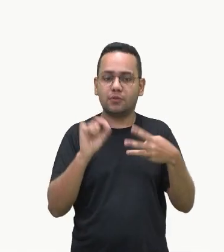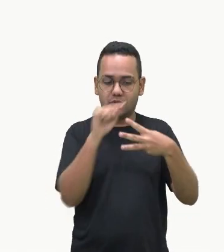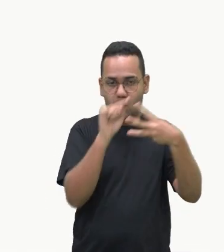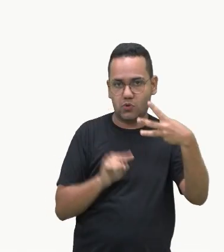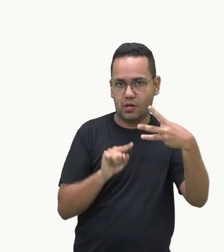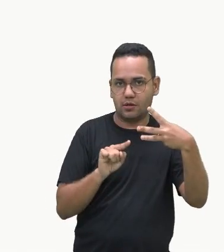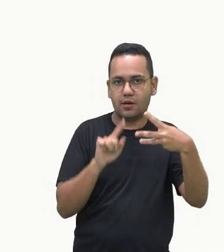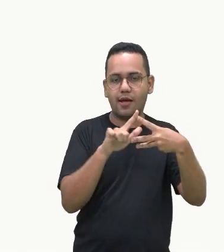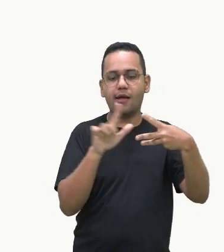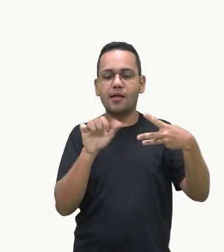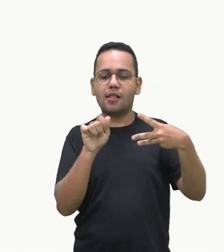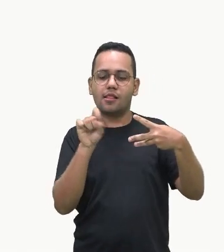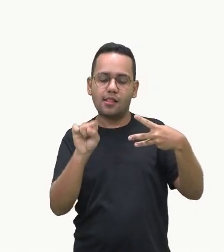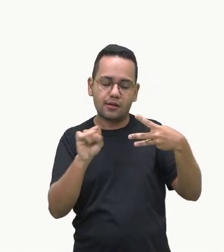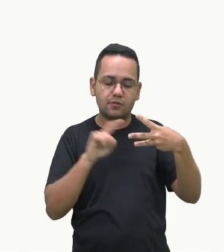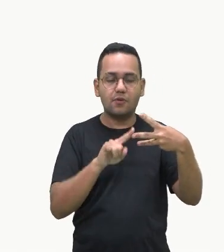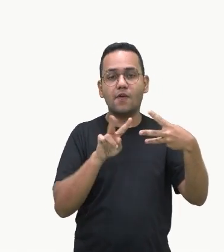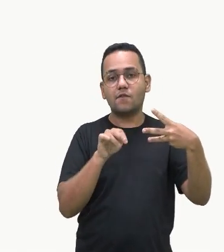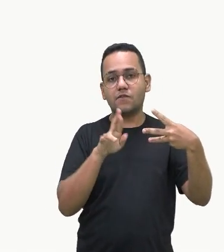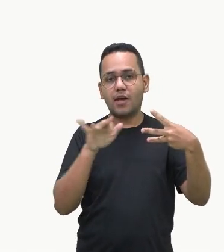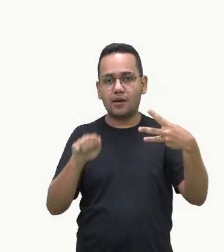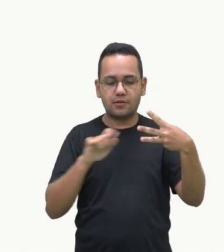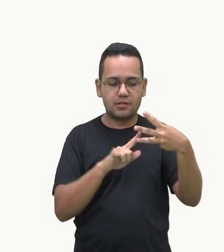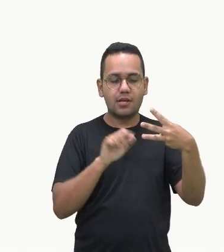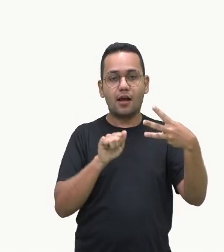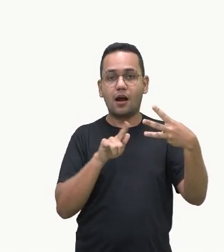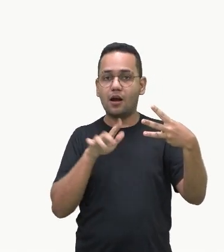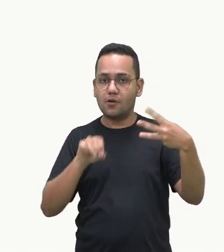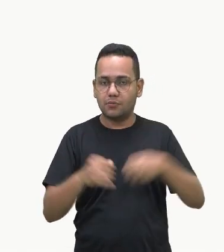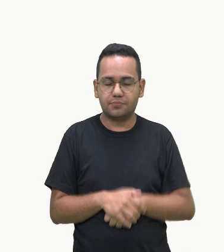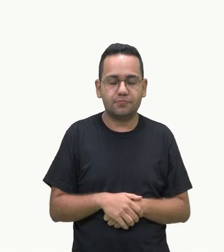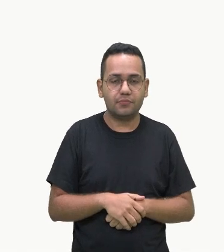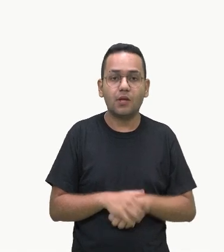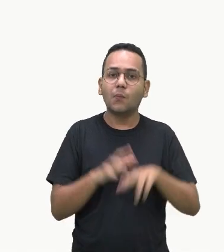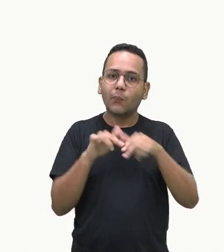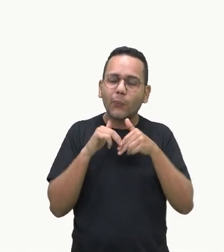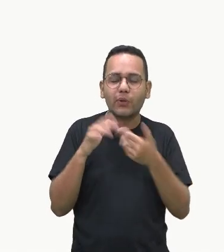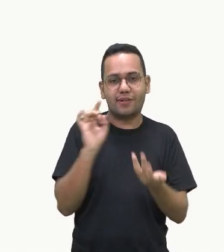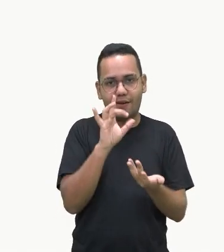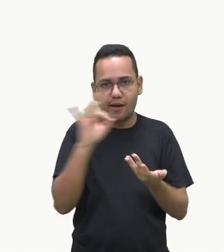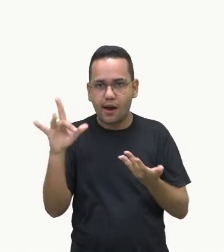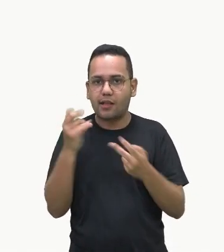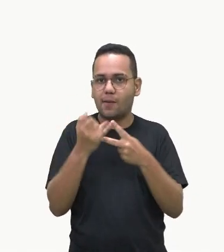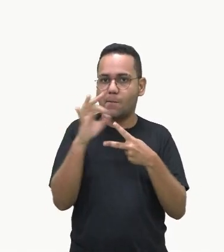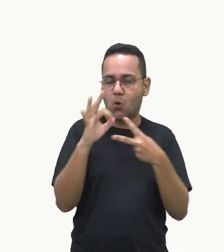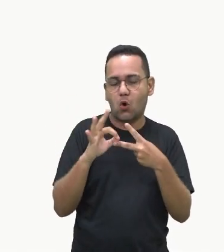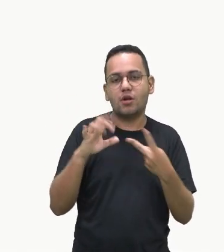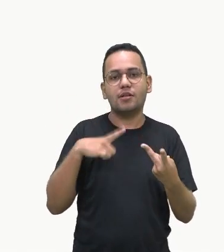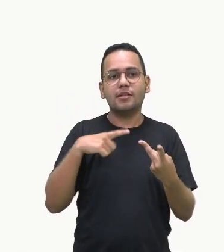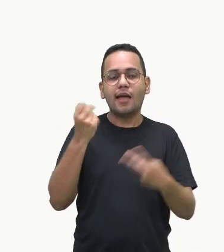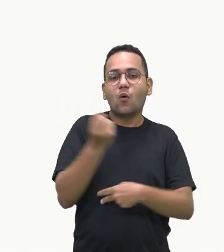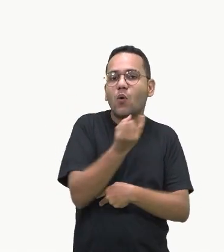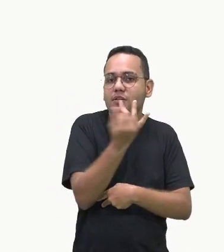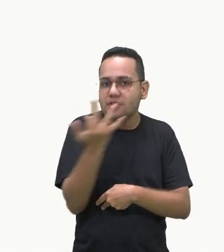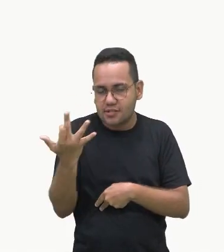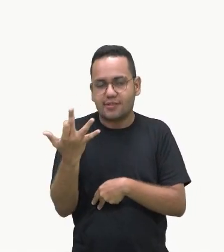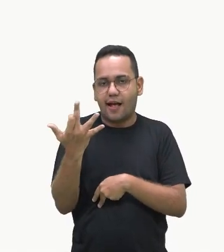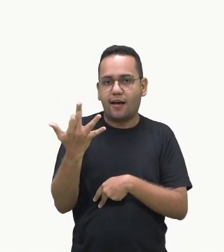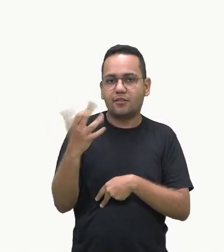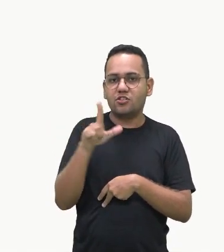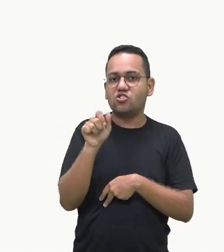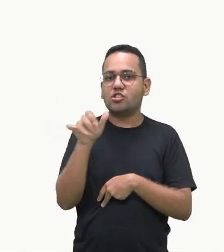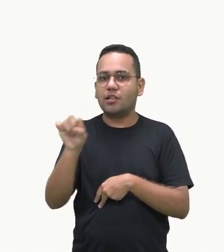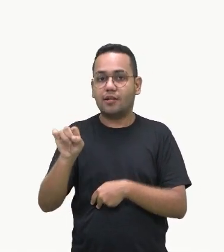ele recebe o nome de acordo com a quantidade de lados. Mais uma observação para vocês. Não